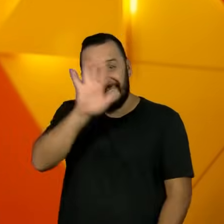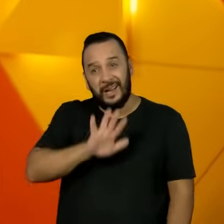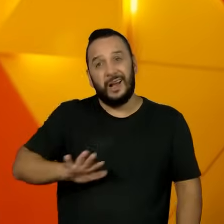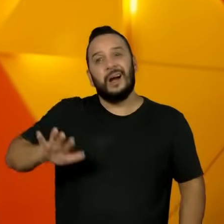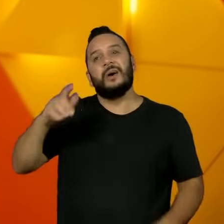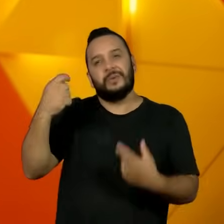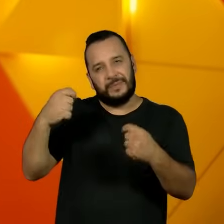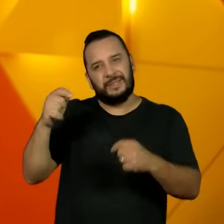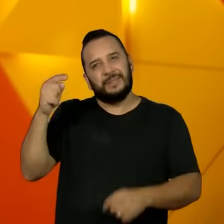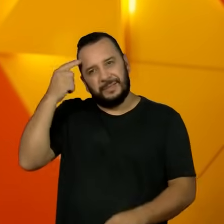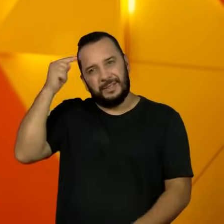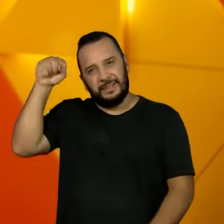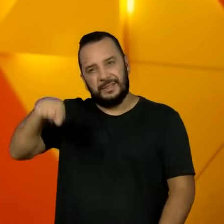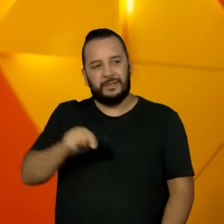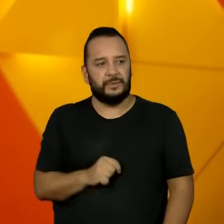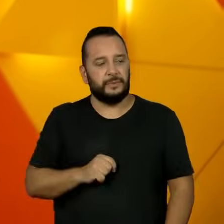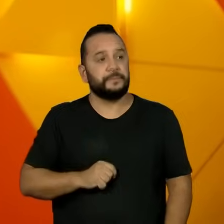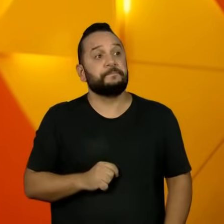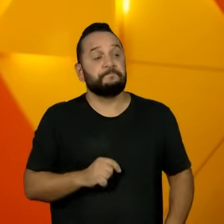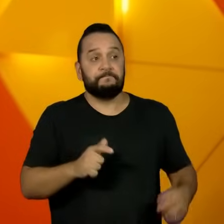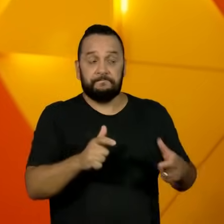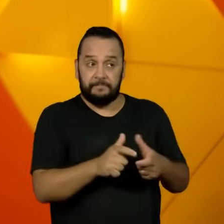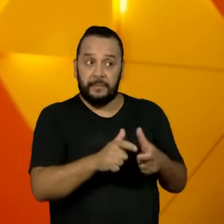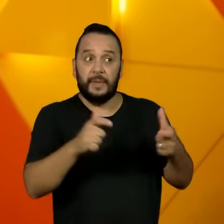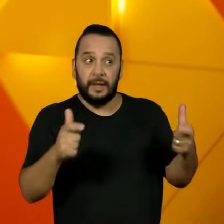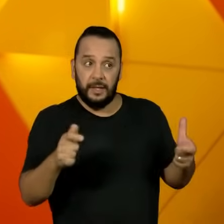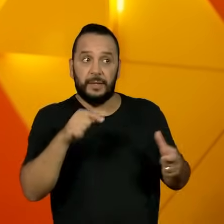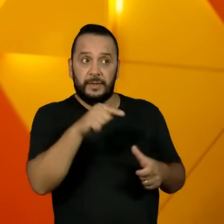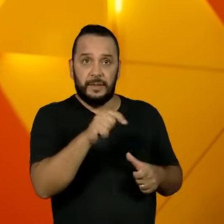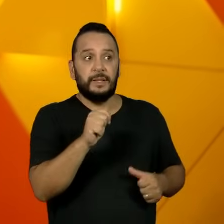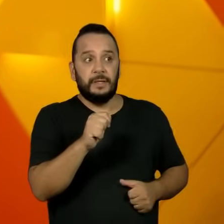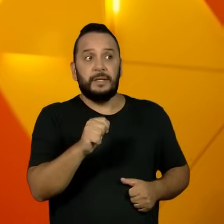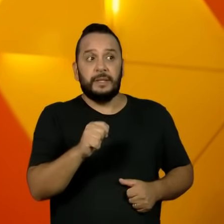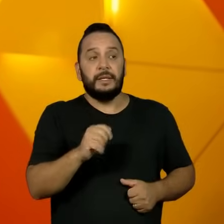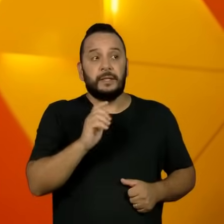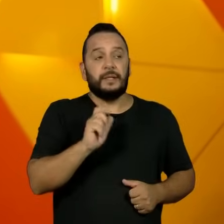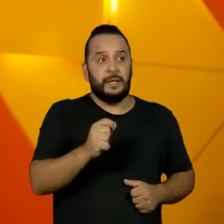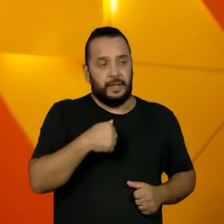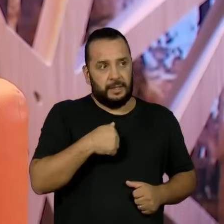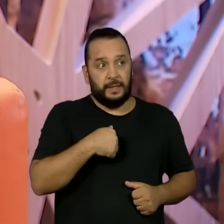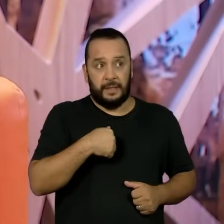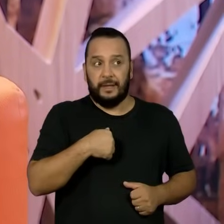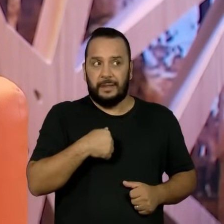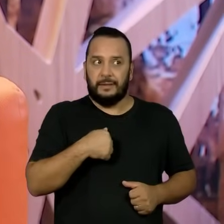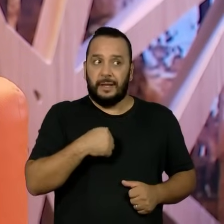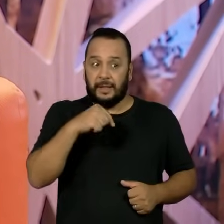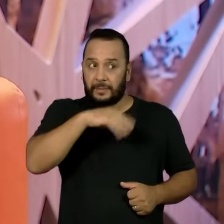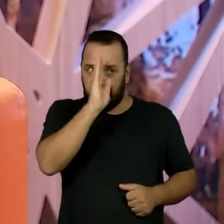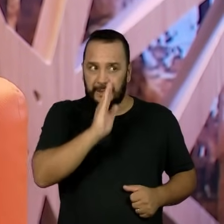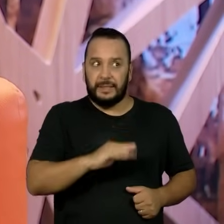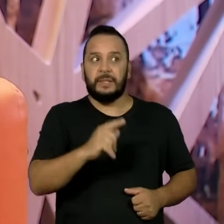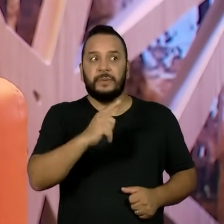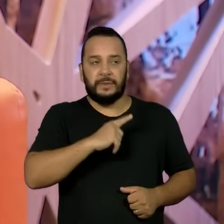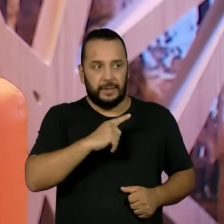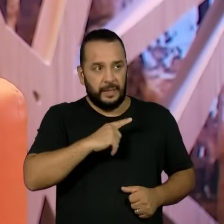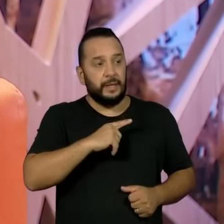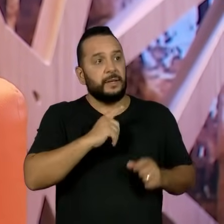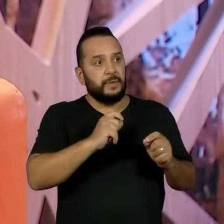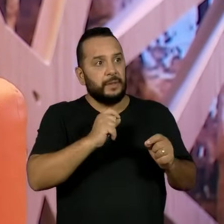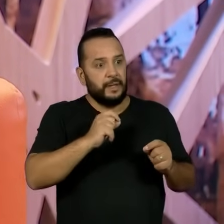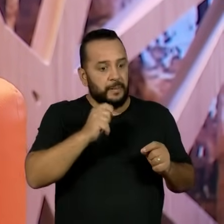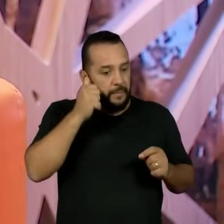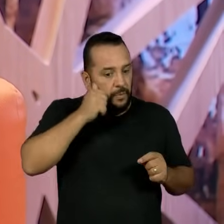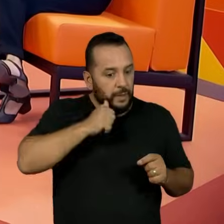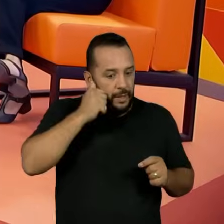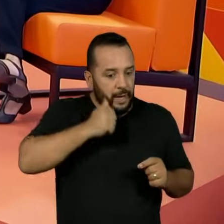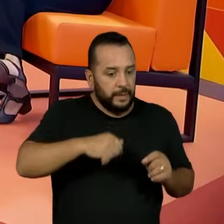de uma maioria dos jogadores se identificando no gênero feminino. A gente está falando de pessoas se identificando como negras e